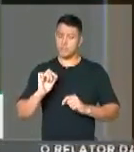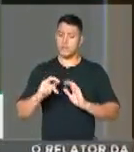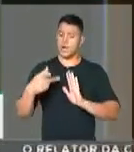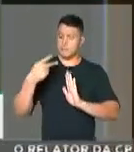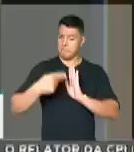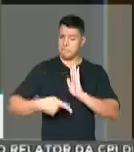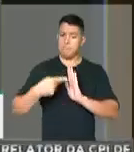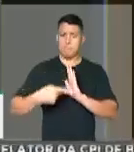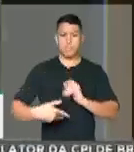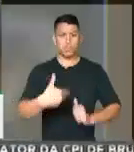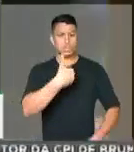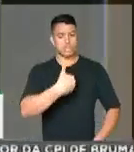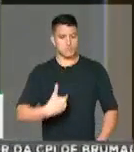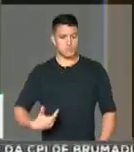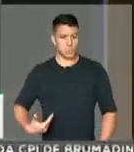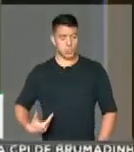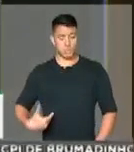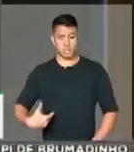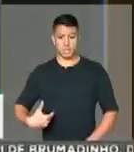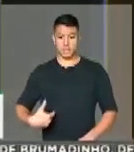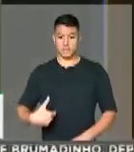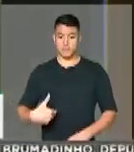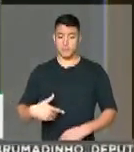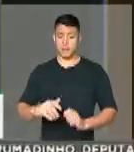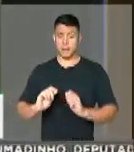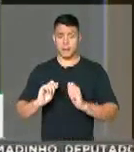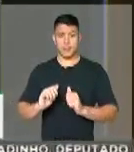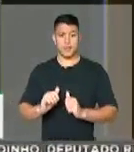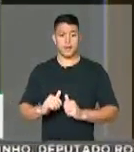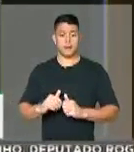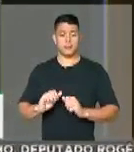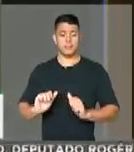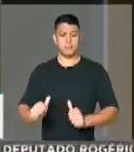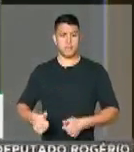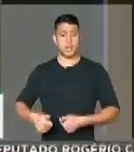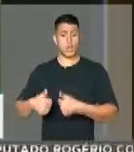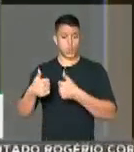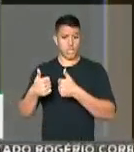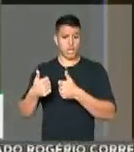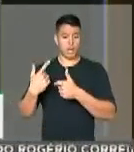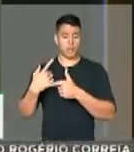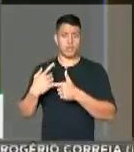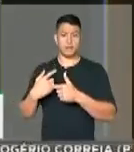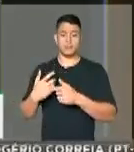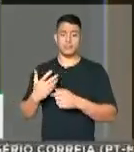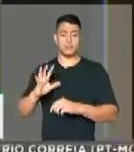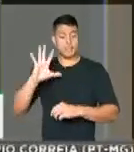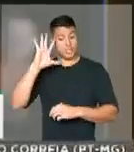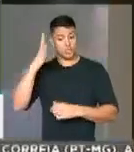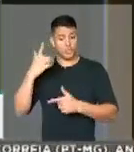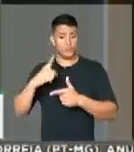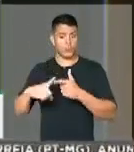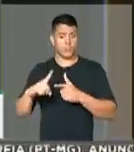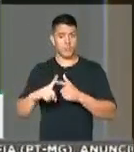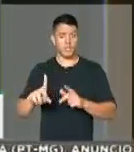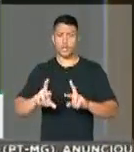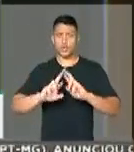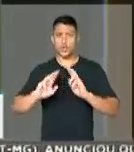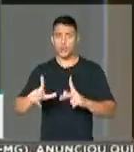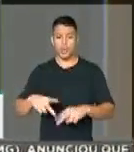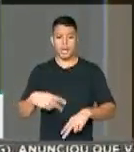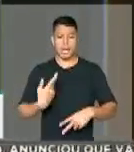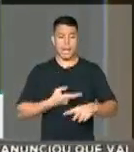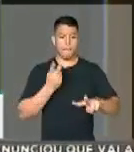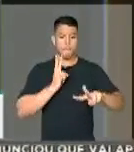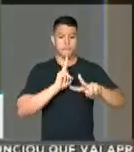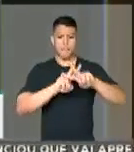situação e circunstância, não com uma política de hiperencarceramento, mas o contrário disso, com a